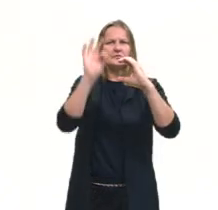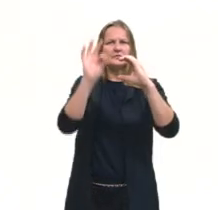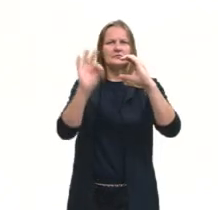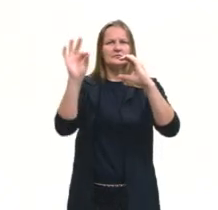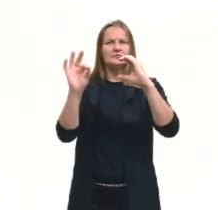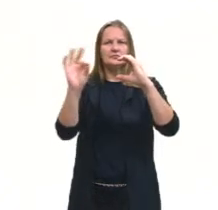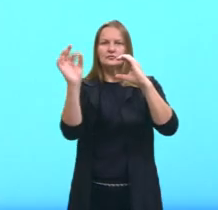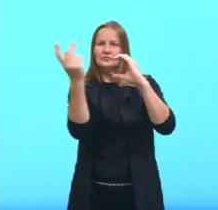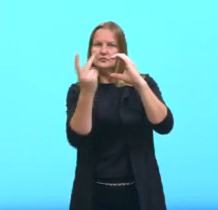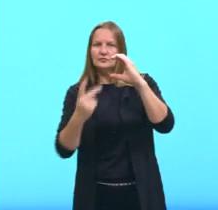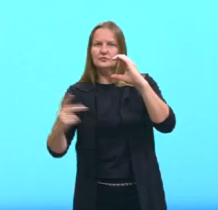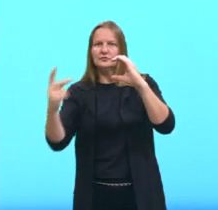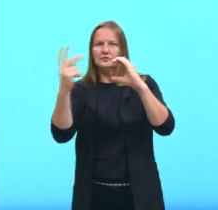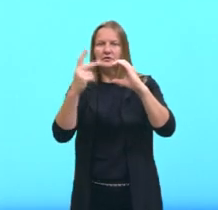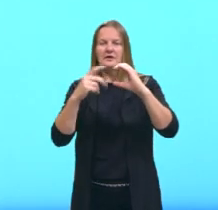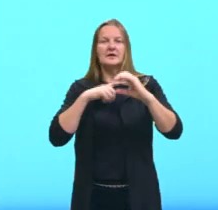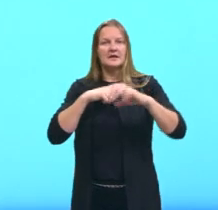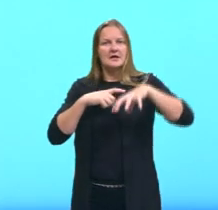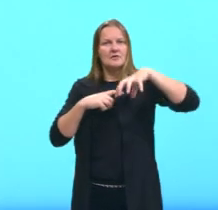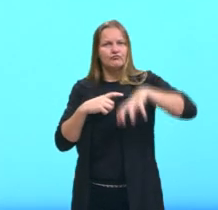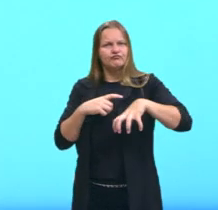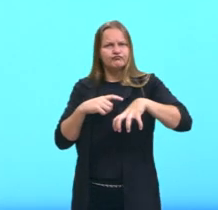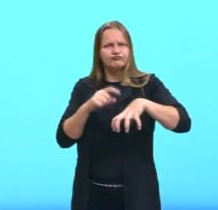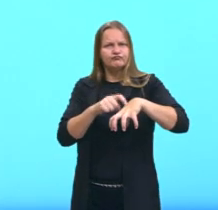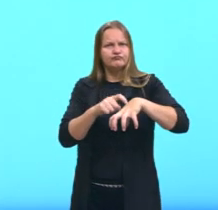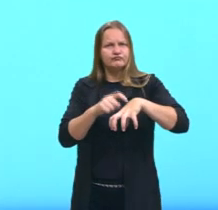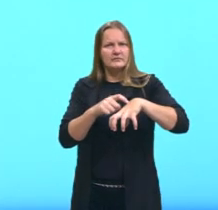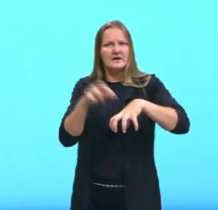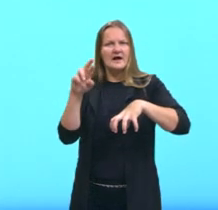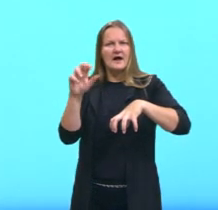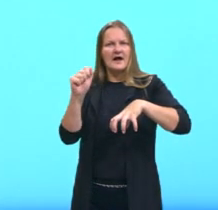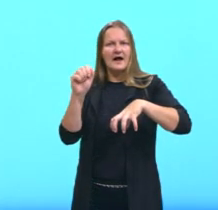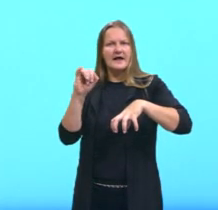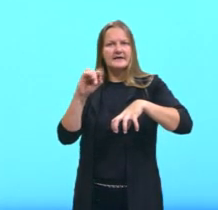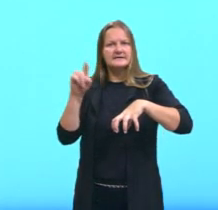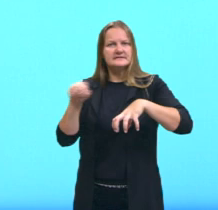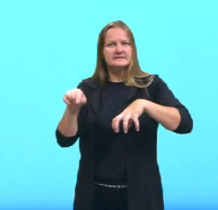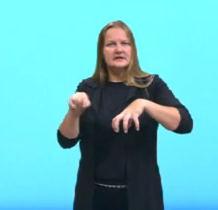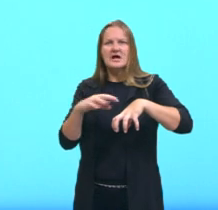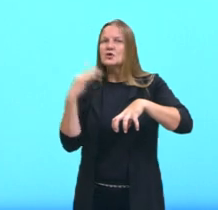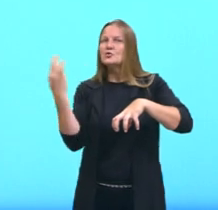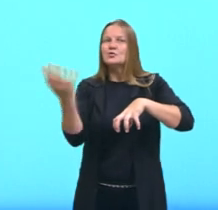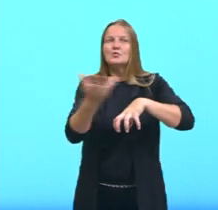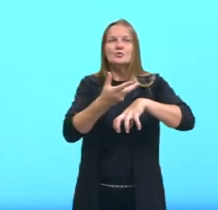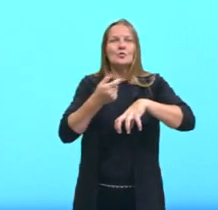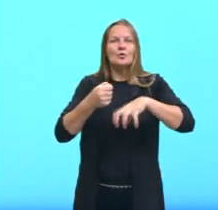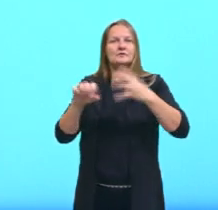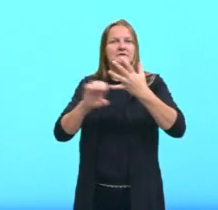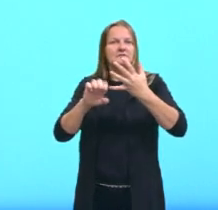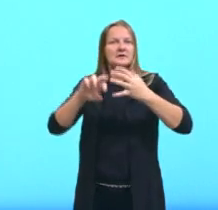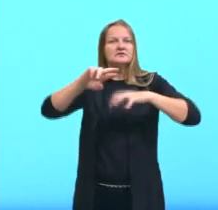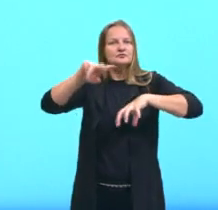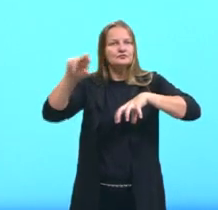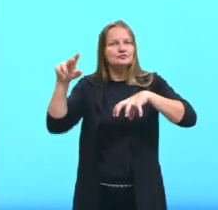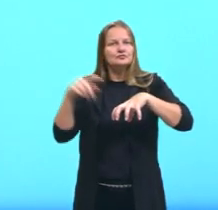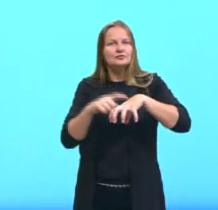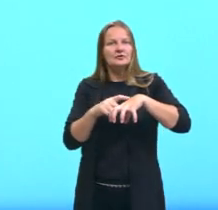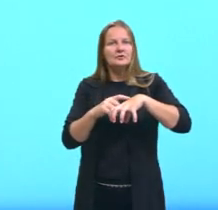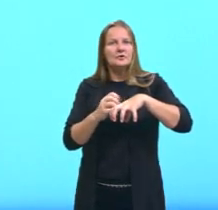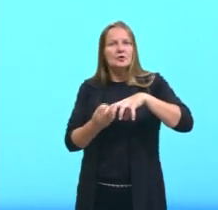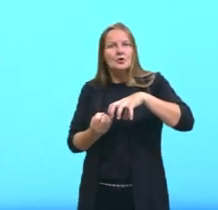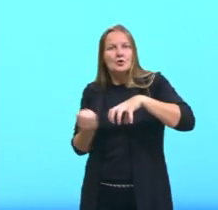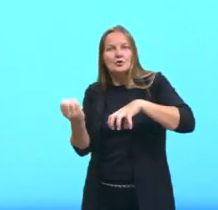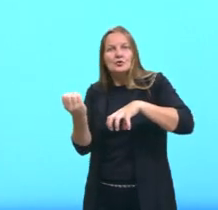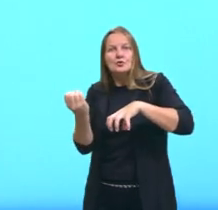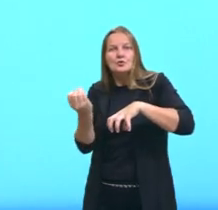temos a raiz é que é um ancestral comum de todas essas espécies depois aqui Surgiu